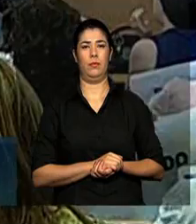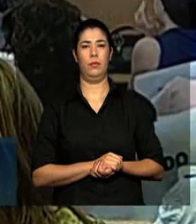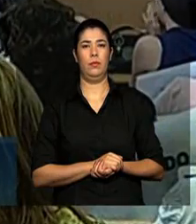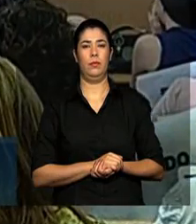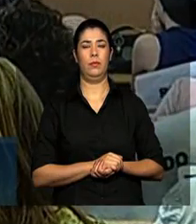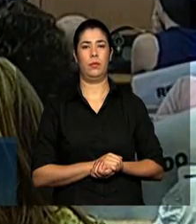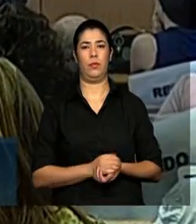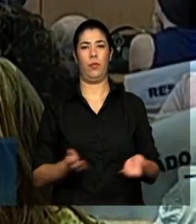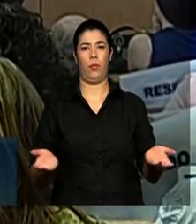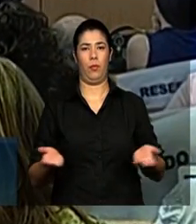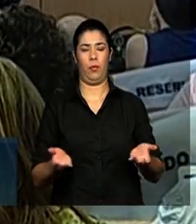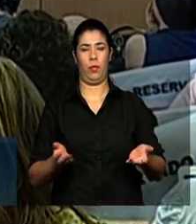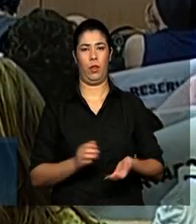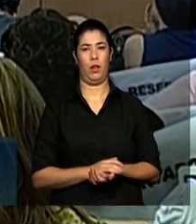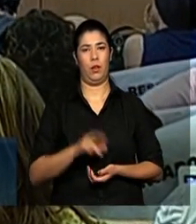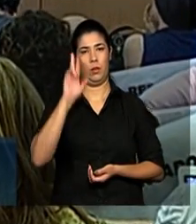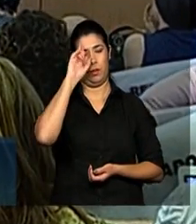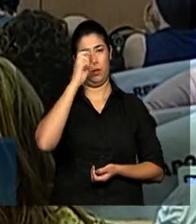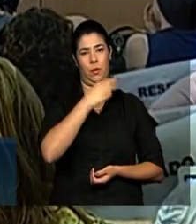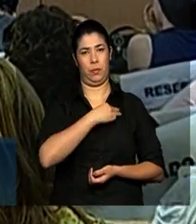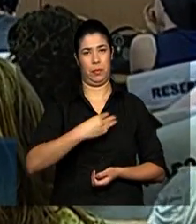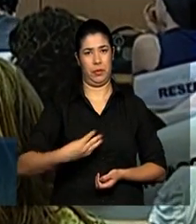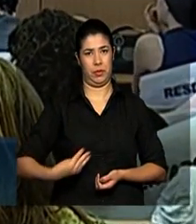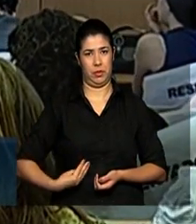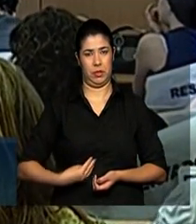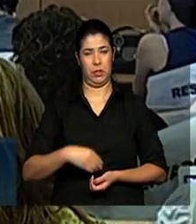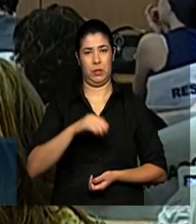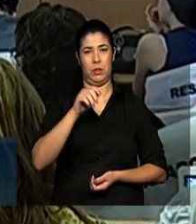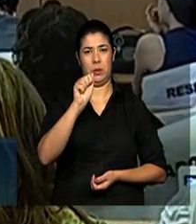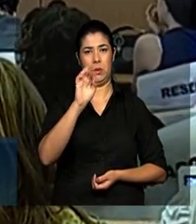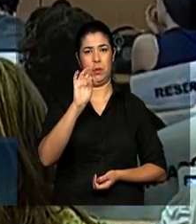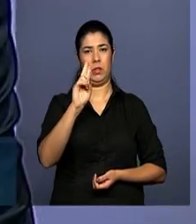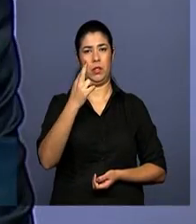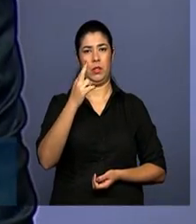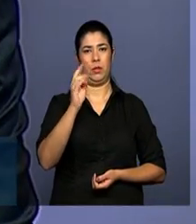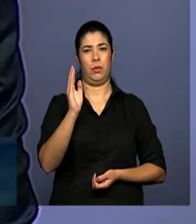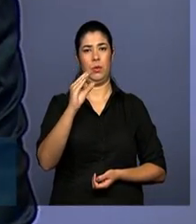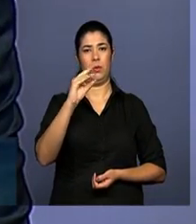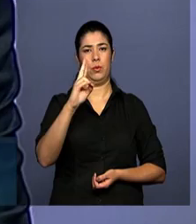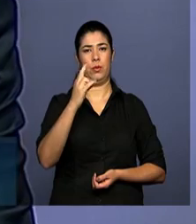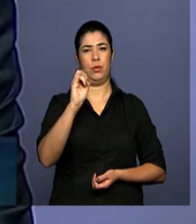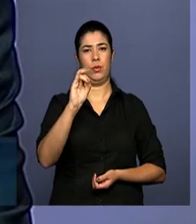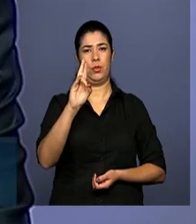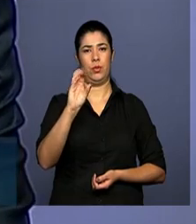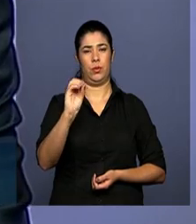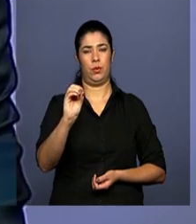Com a palavra, o senhor ministro de Estado da Saúde, Arthur Chiuro.